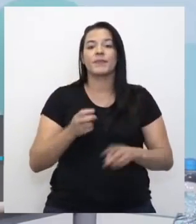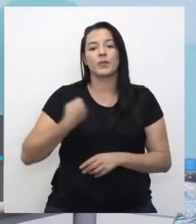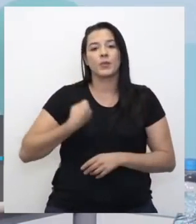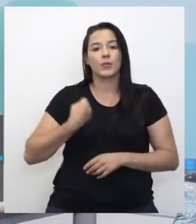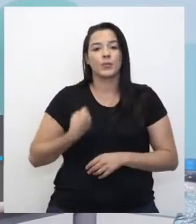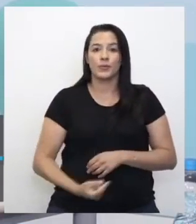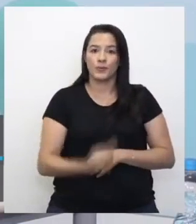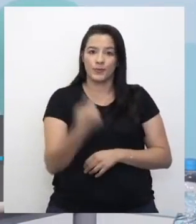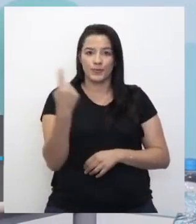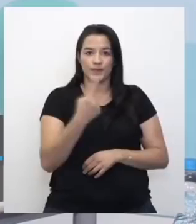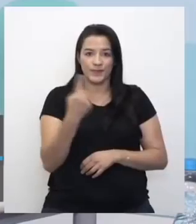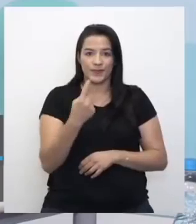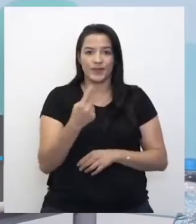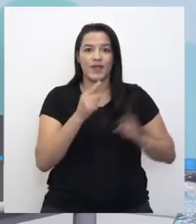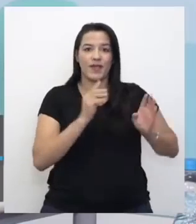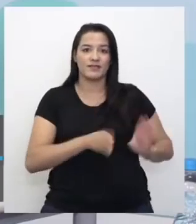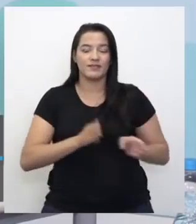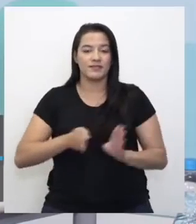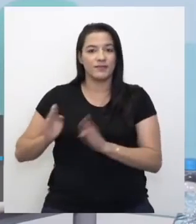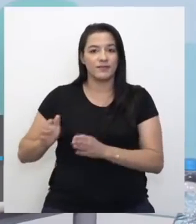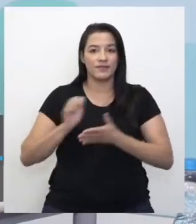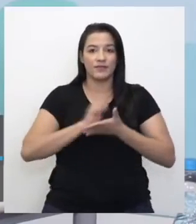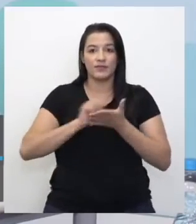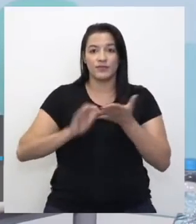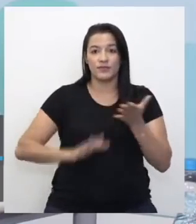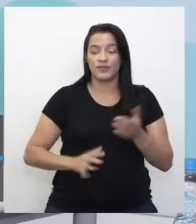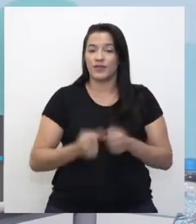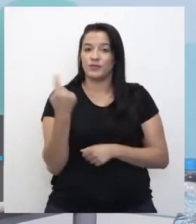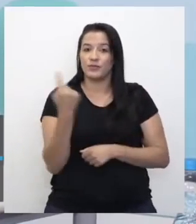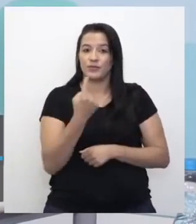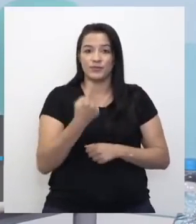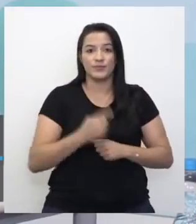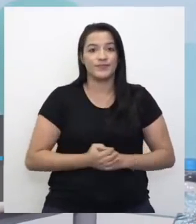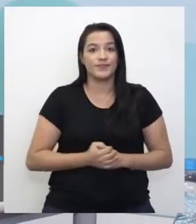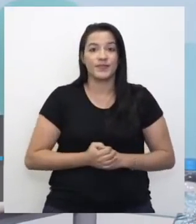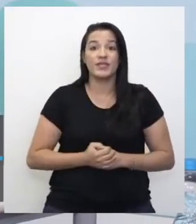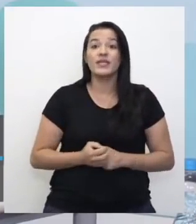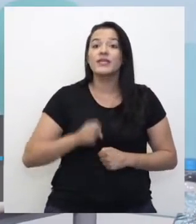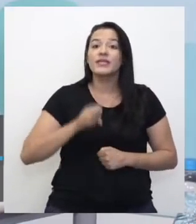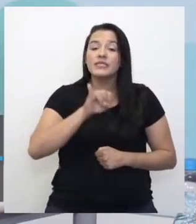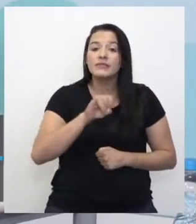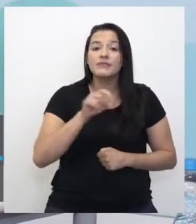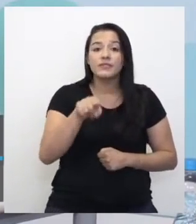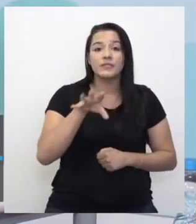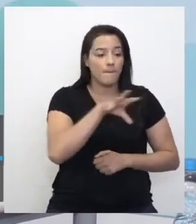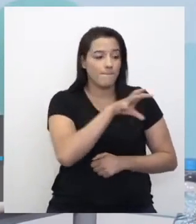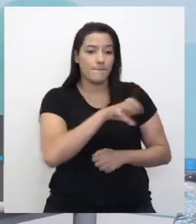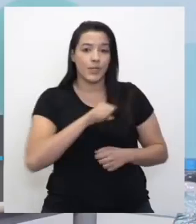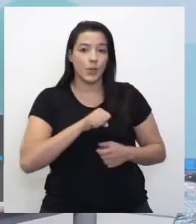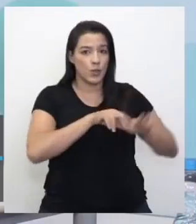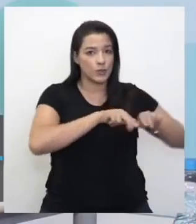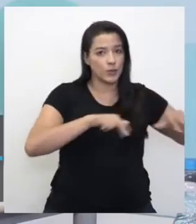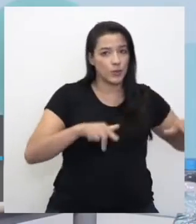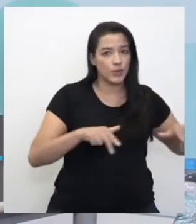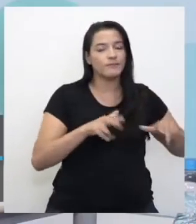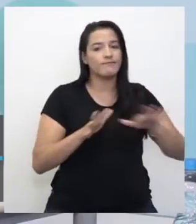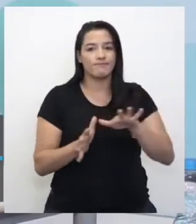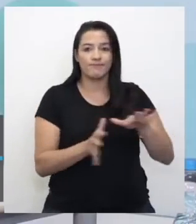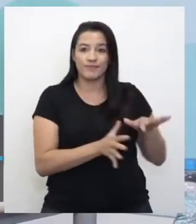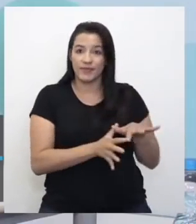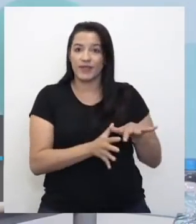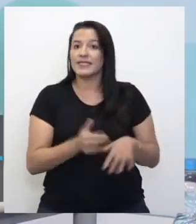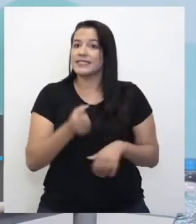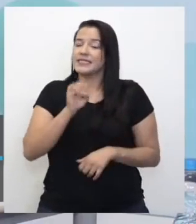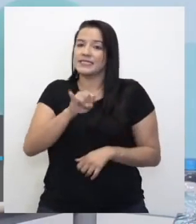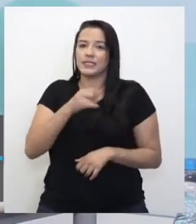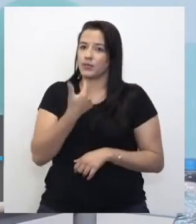1, a sequência de atividades 1. Então, se você já pegou esse material, separe aí. Se você não